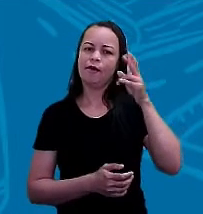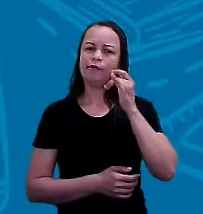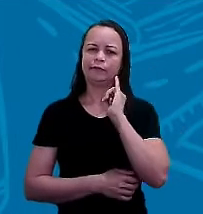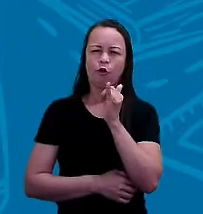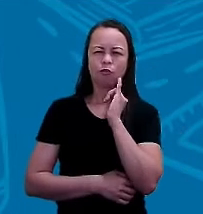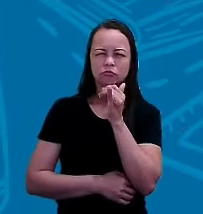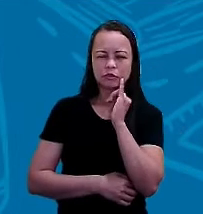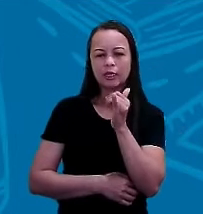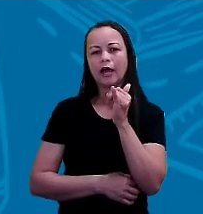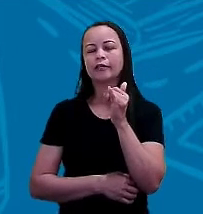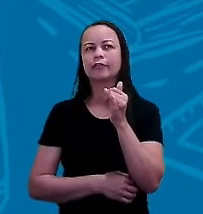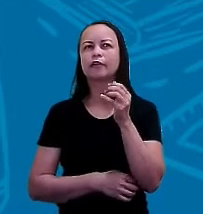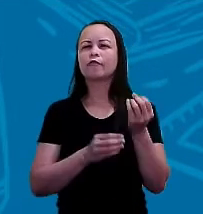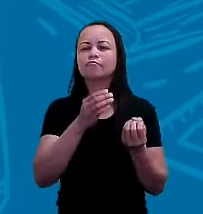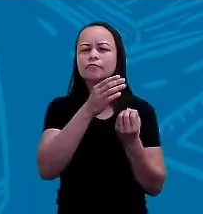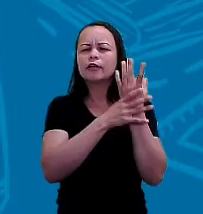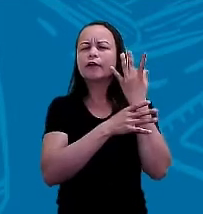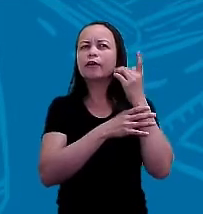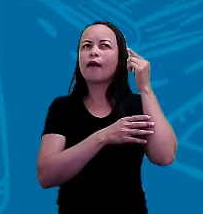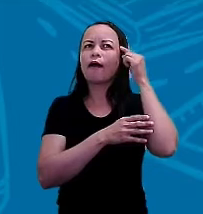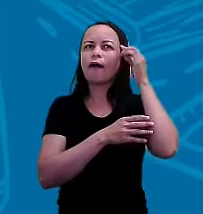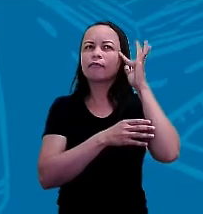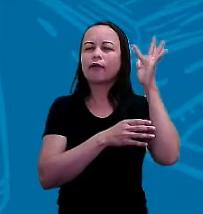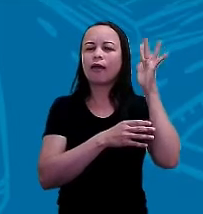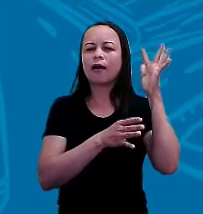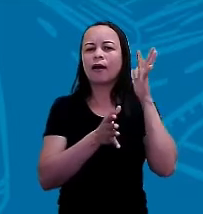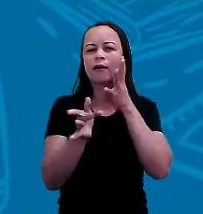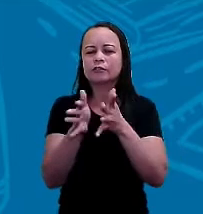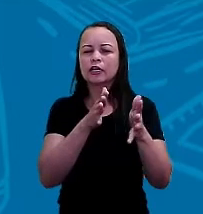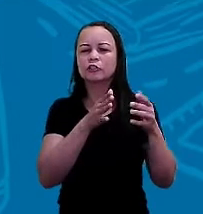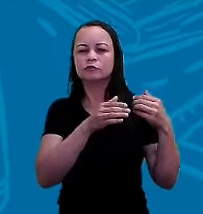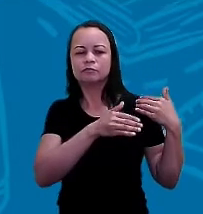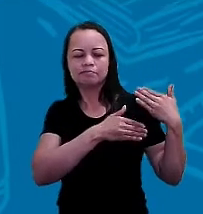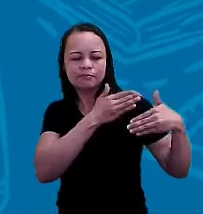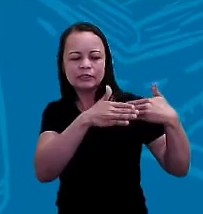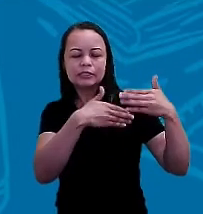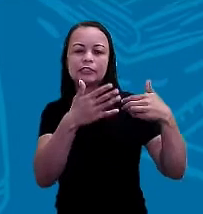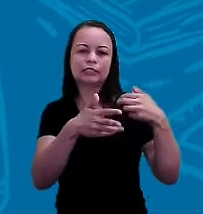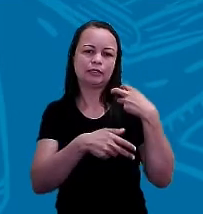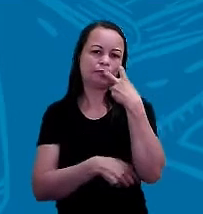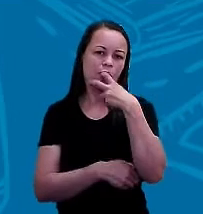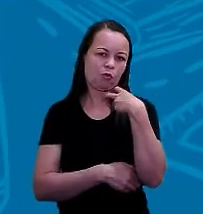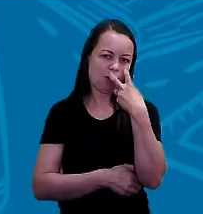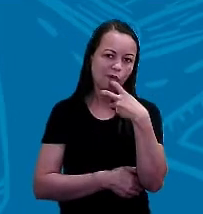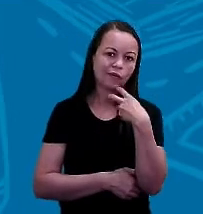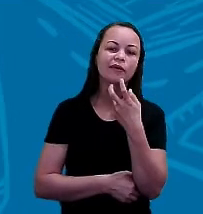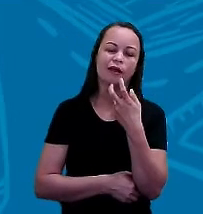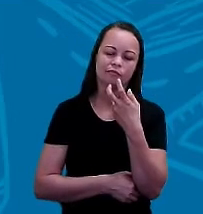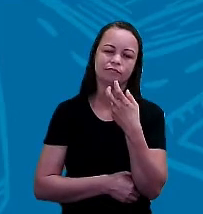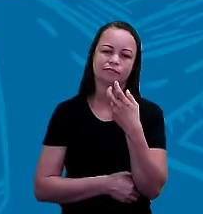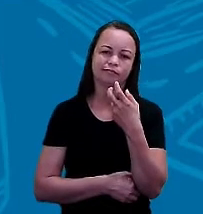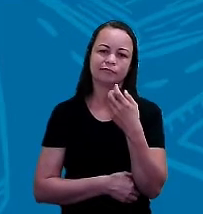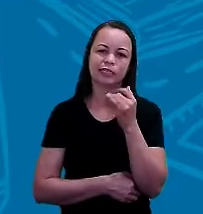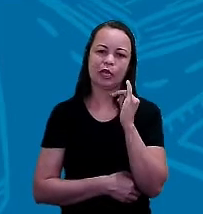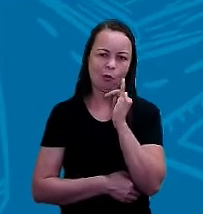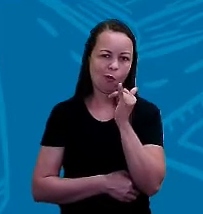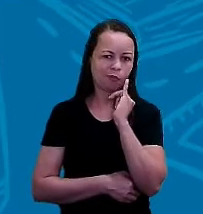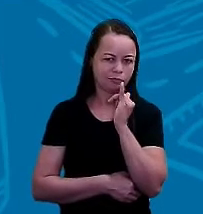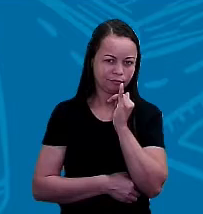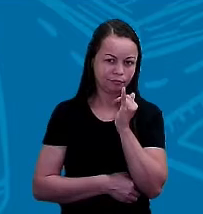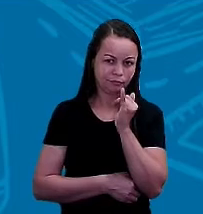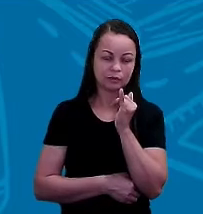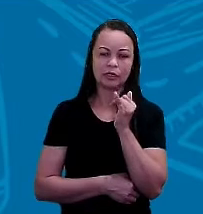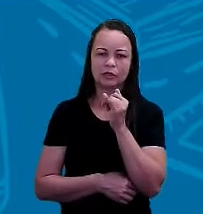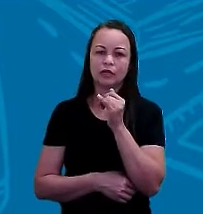narrativa fantasiosa, transmitida pela tradição oral, como eu falei, né, contada, através